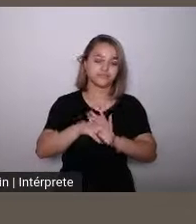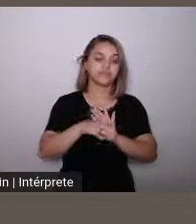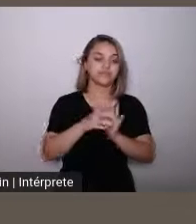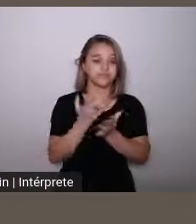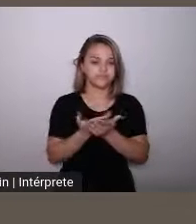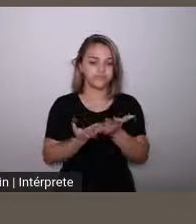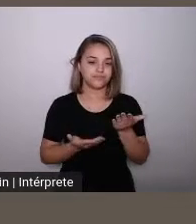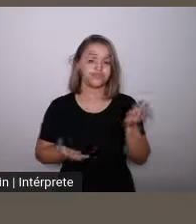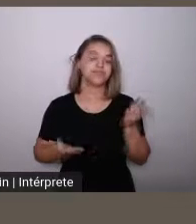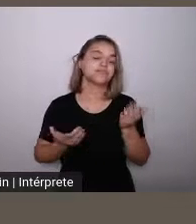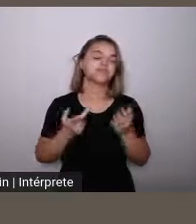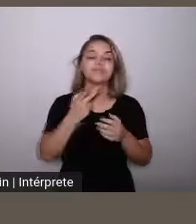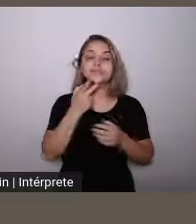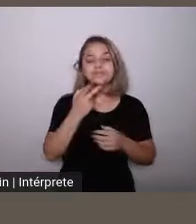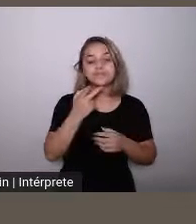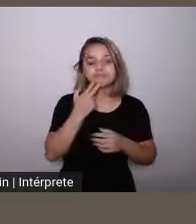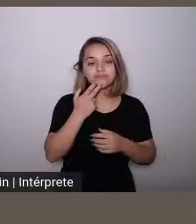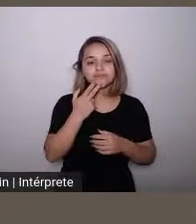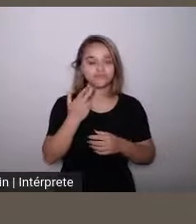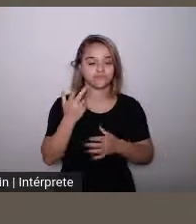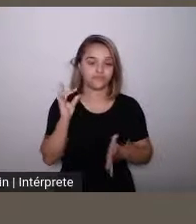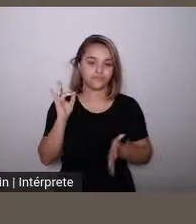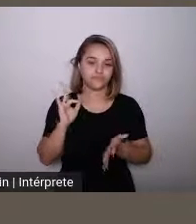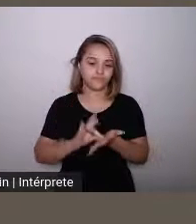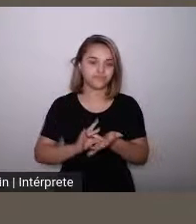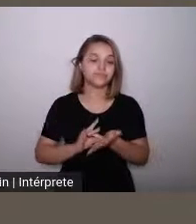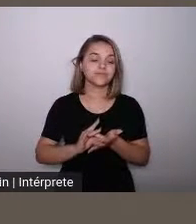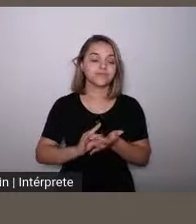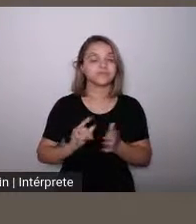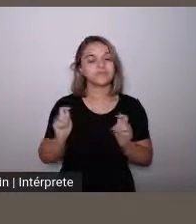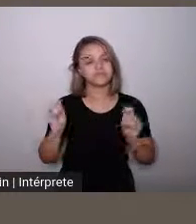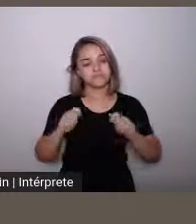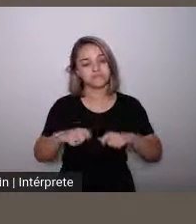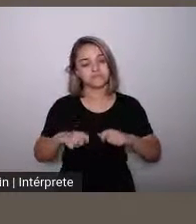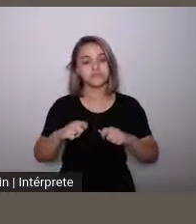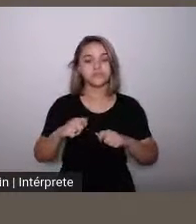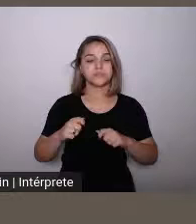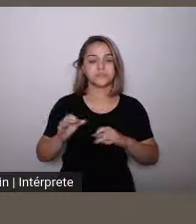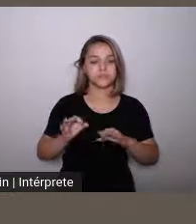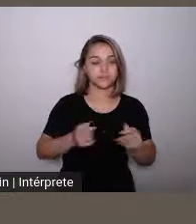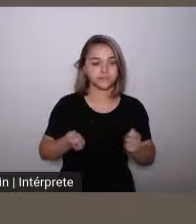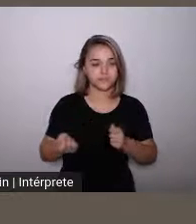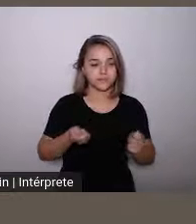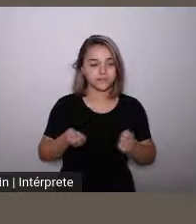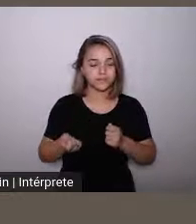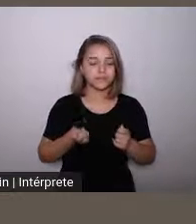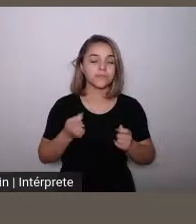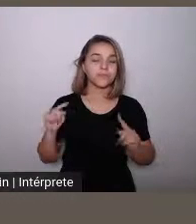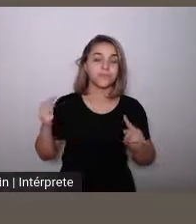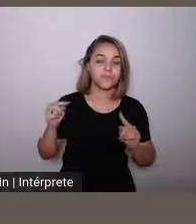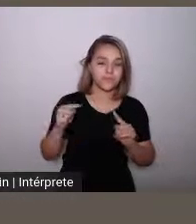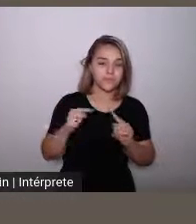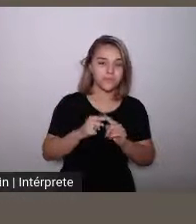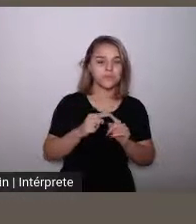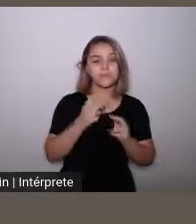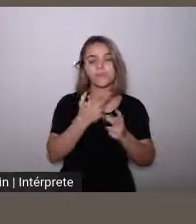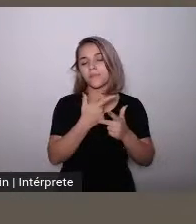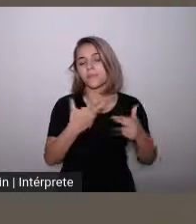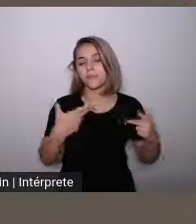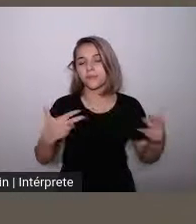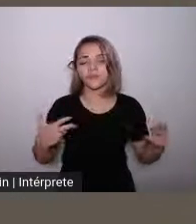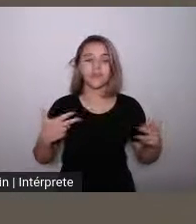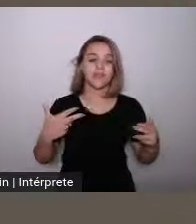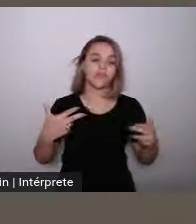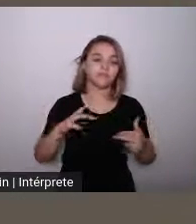de subjetividade na sua concretização, podendo ser facilmente manipulado com fins ideológicos os mais diversos, não